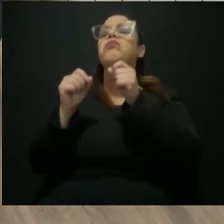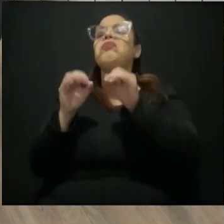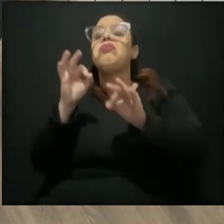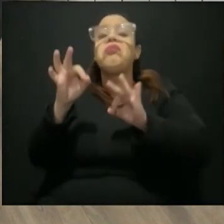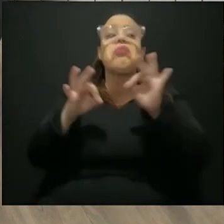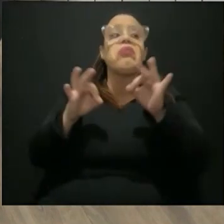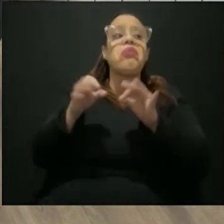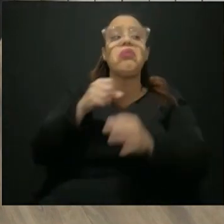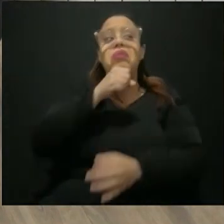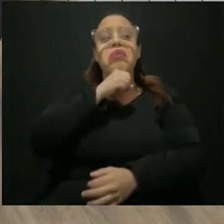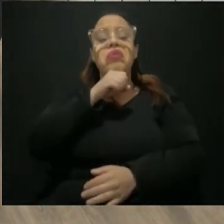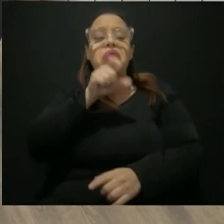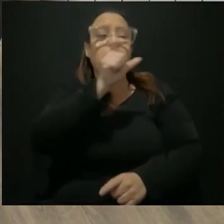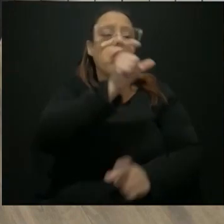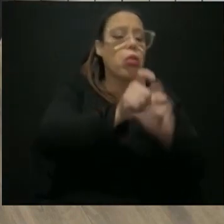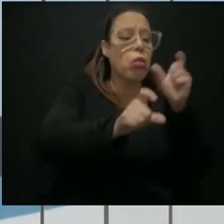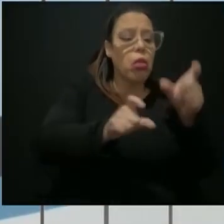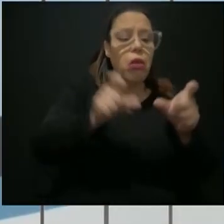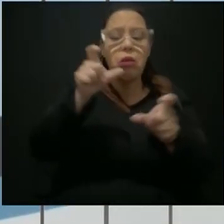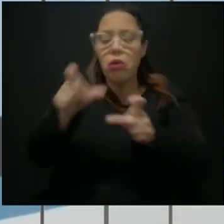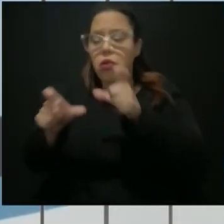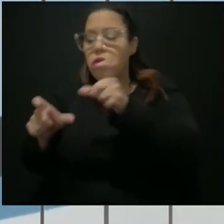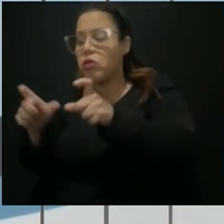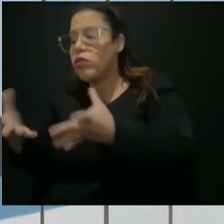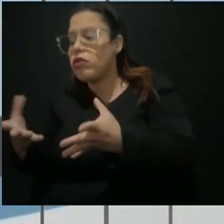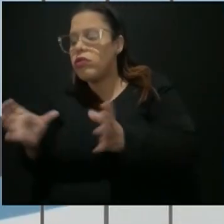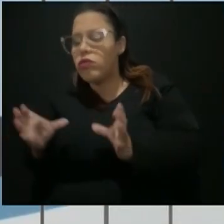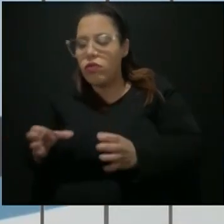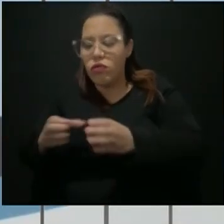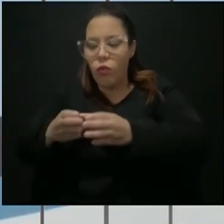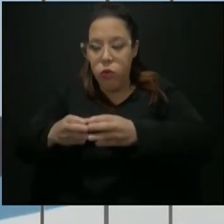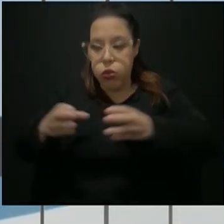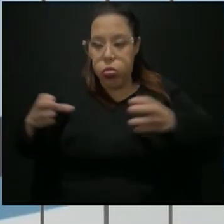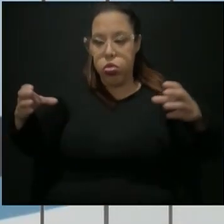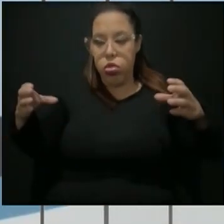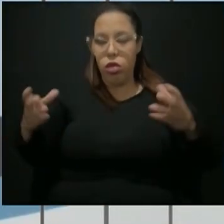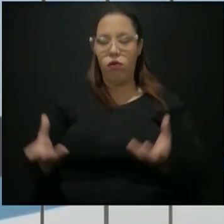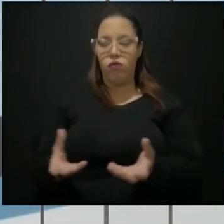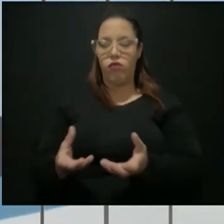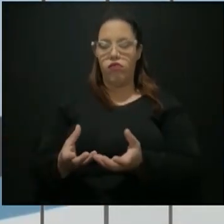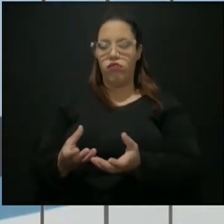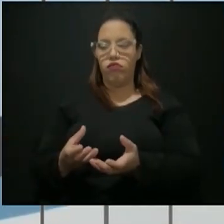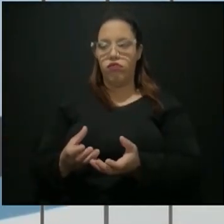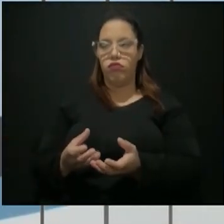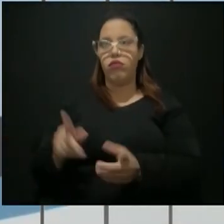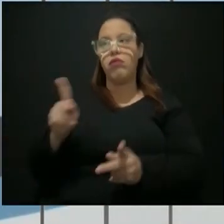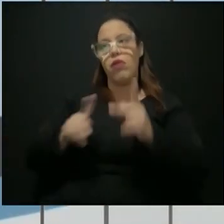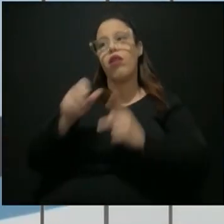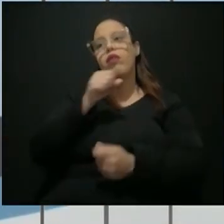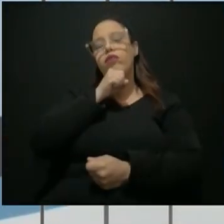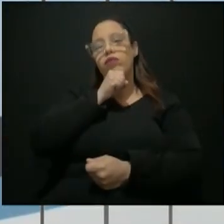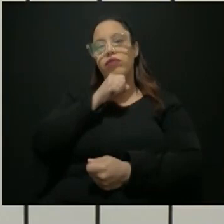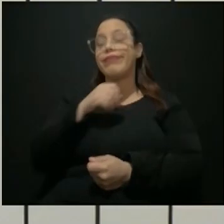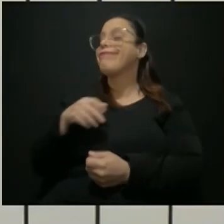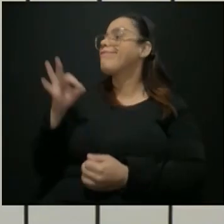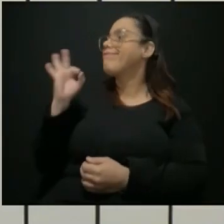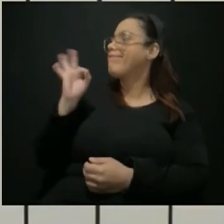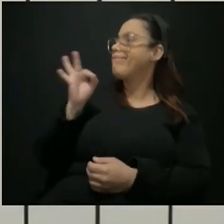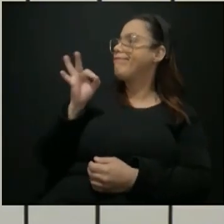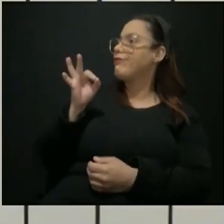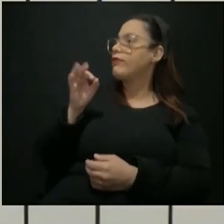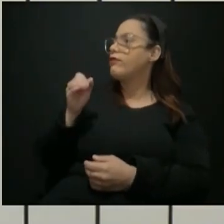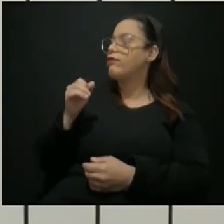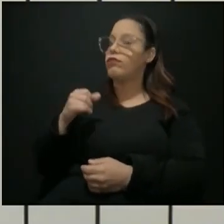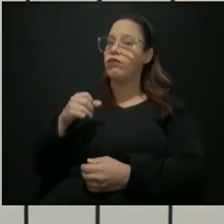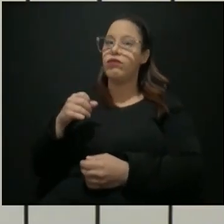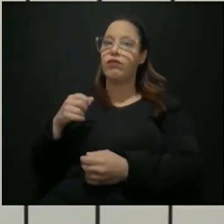cada extrato desse grupo tão grande que é o grupo classificado como pessoa idosa. Perfeito. O envelhecimento é um